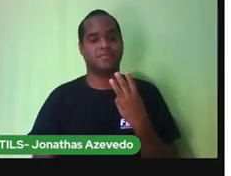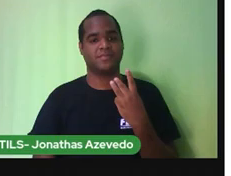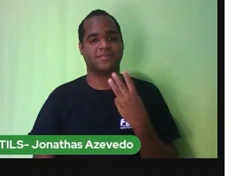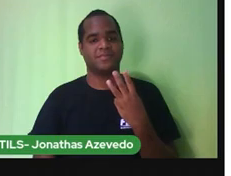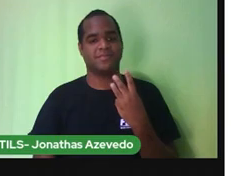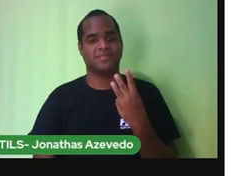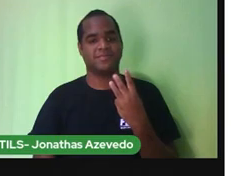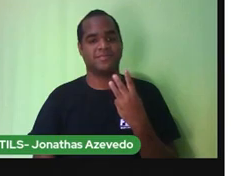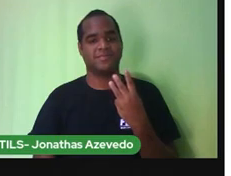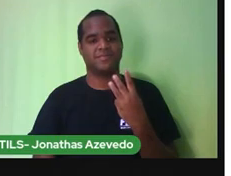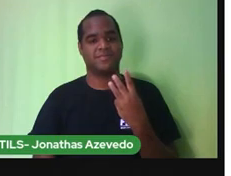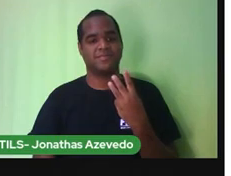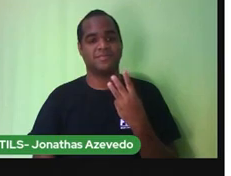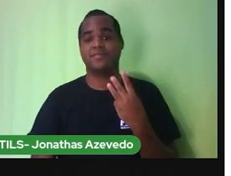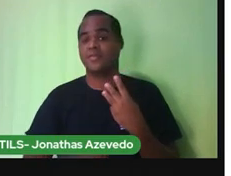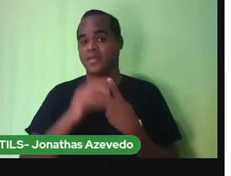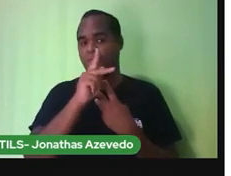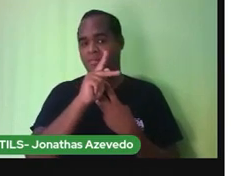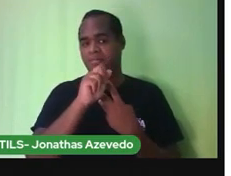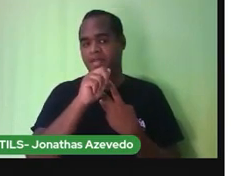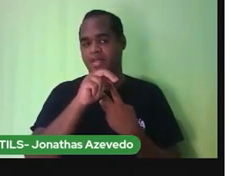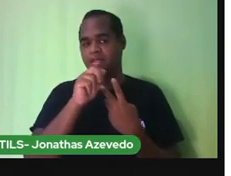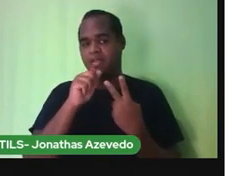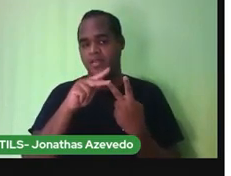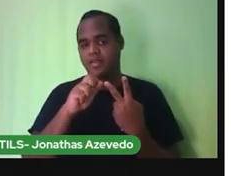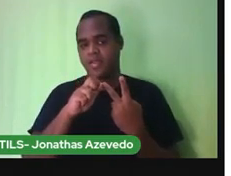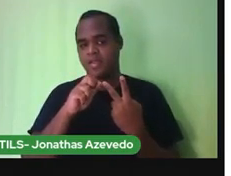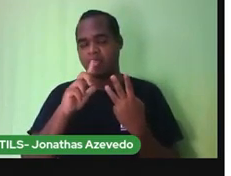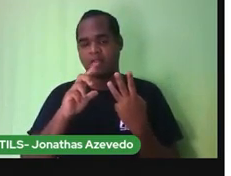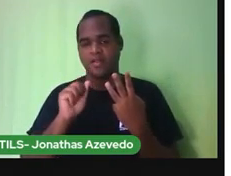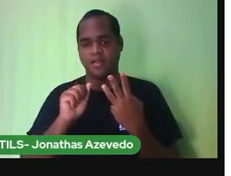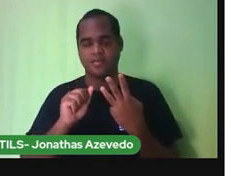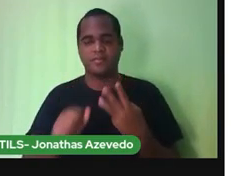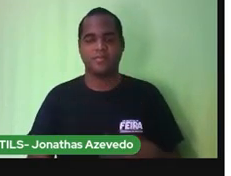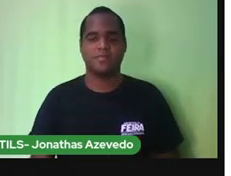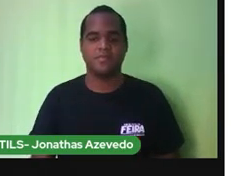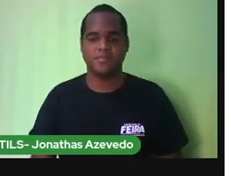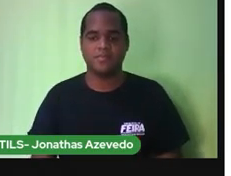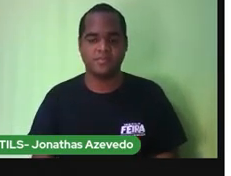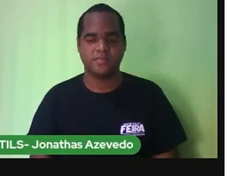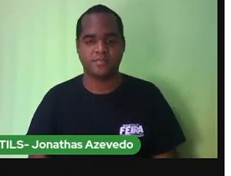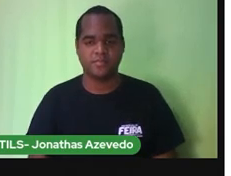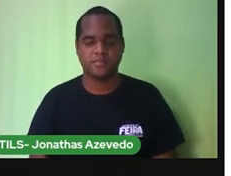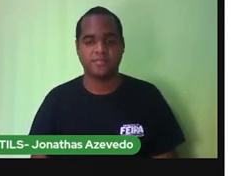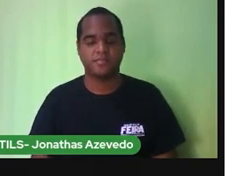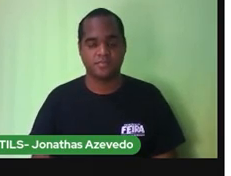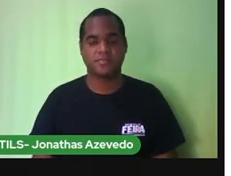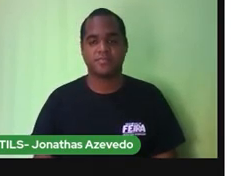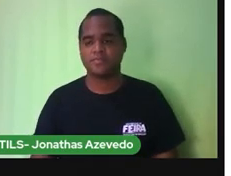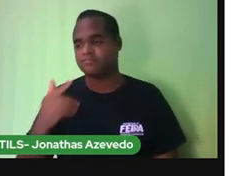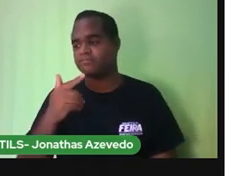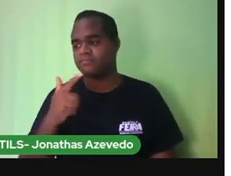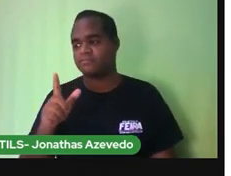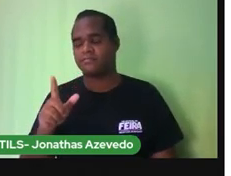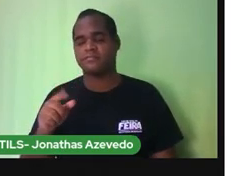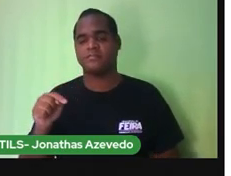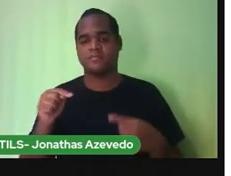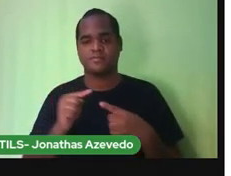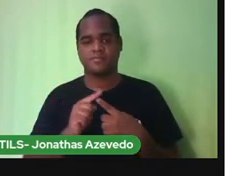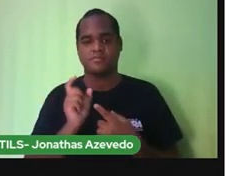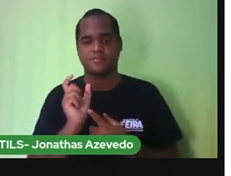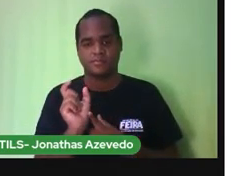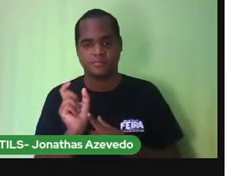12 trem panela tem três sílabas vamos ver qual foi a palavrinha e a